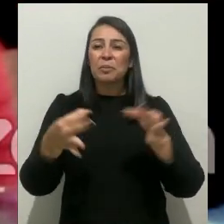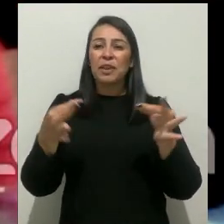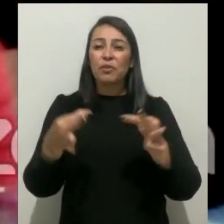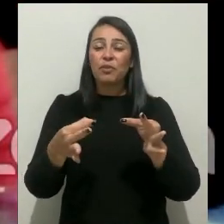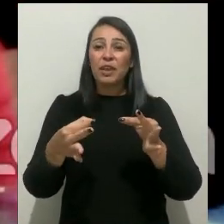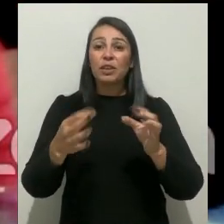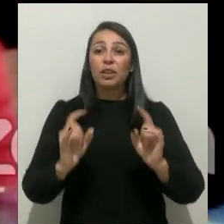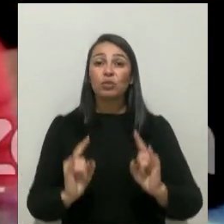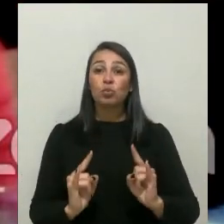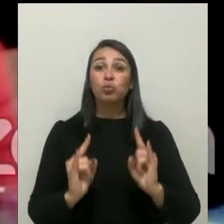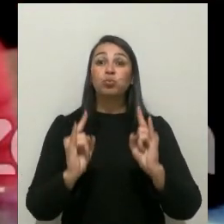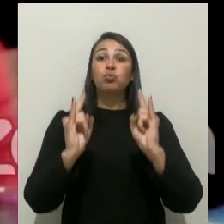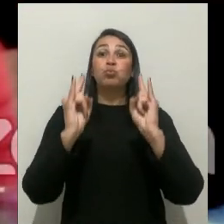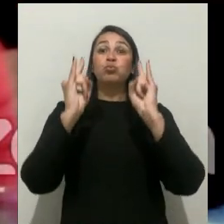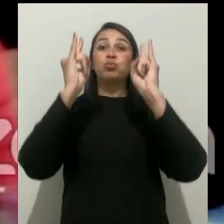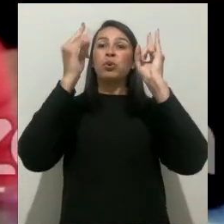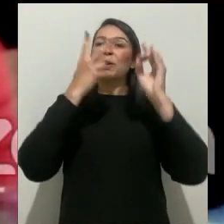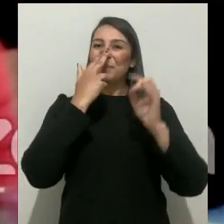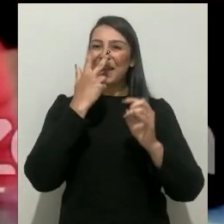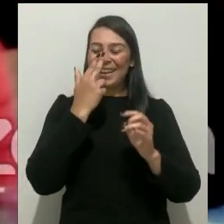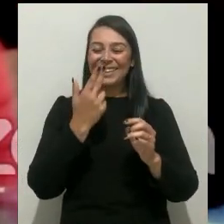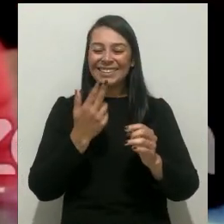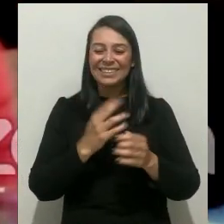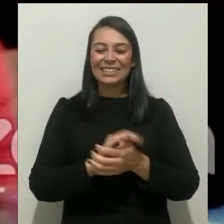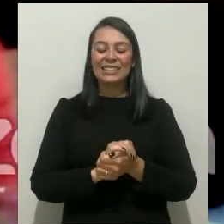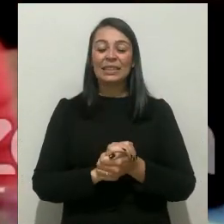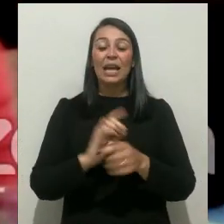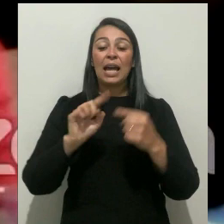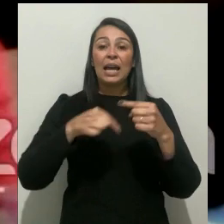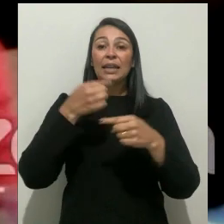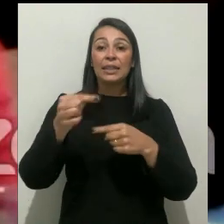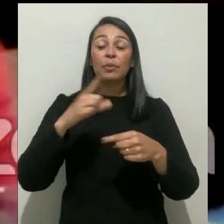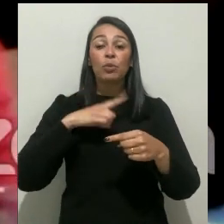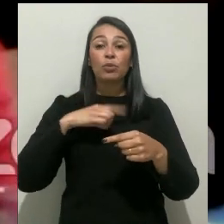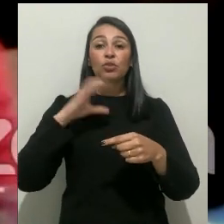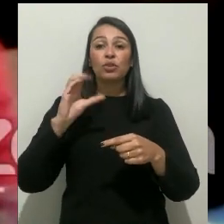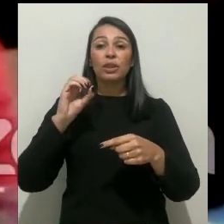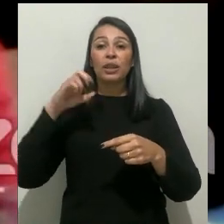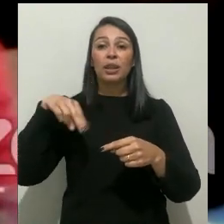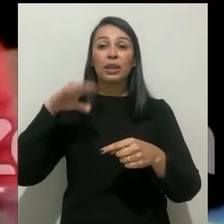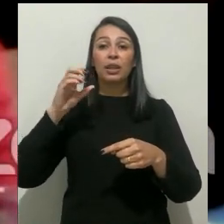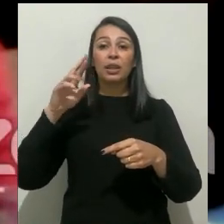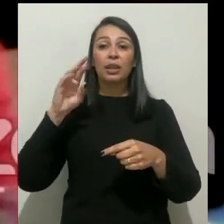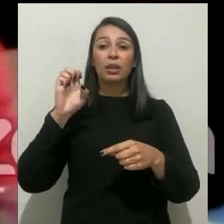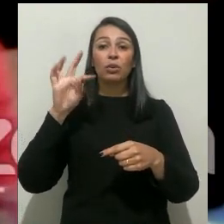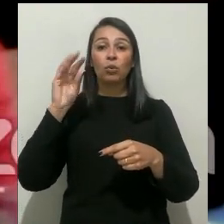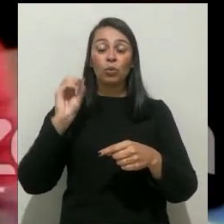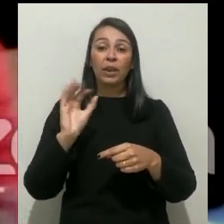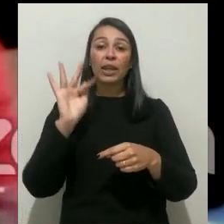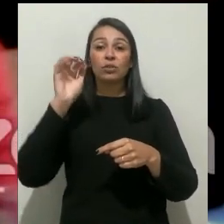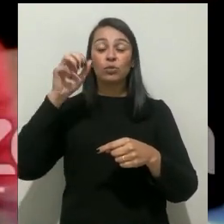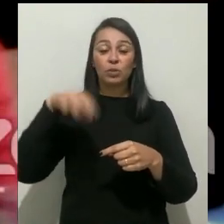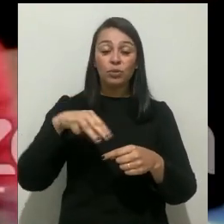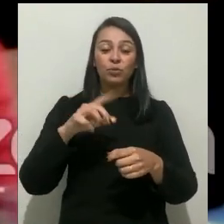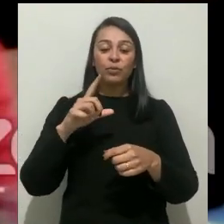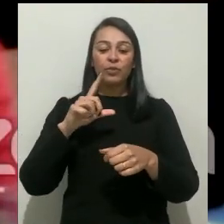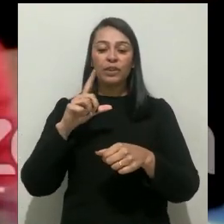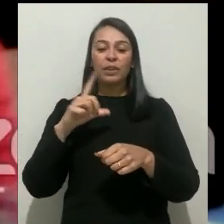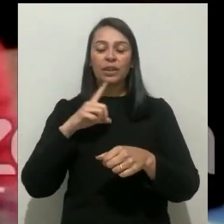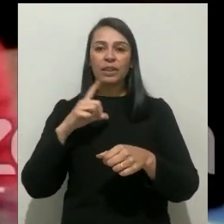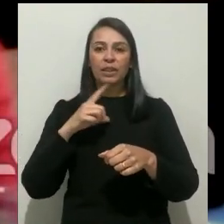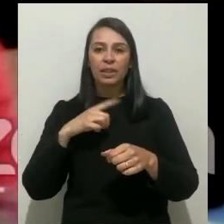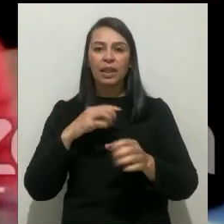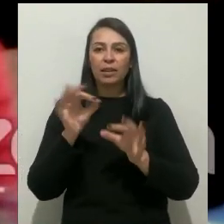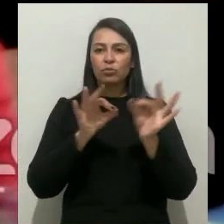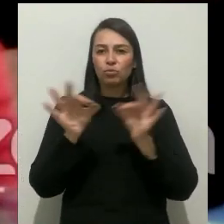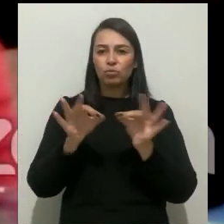ali. Depois disso vem todo o capeamento em concreto e, no final, o revestimento, que é genial a